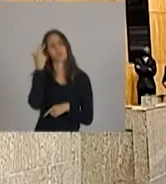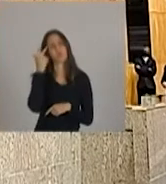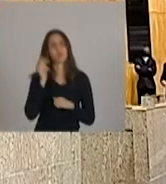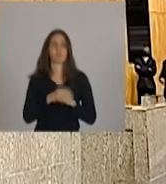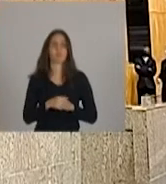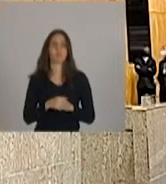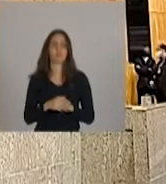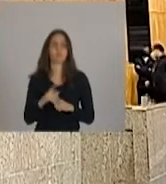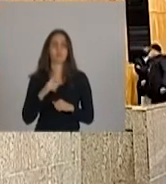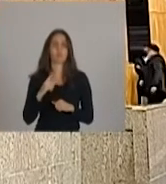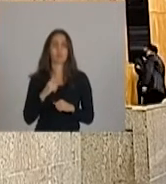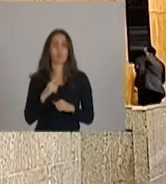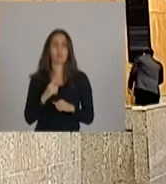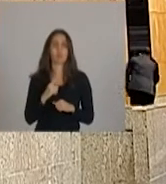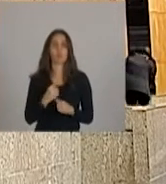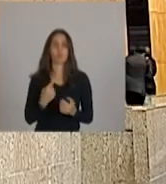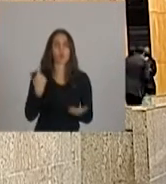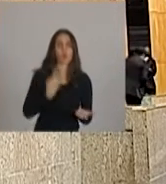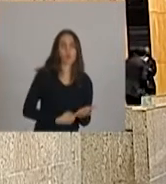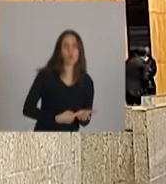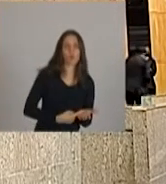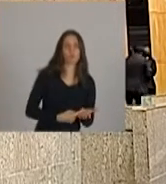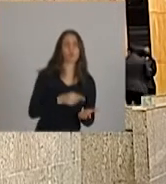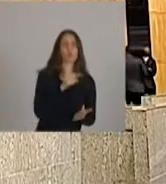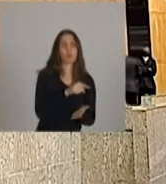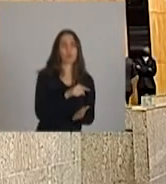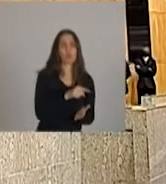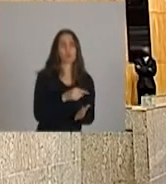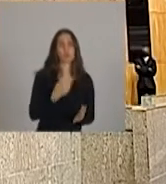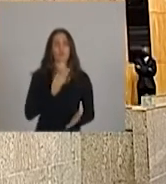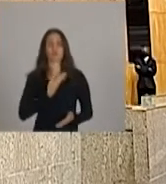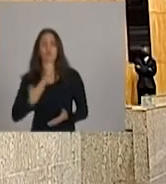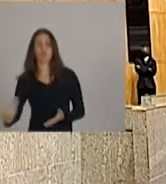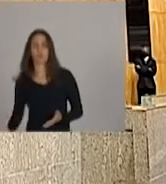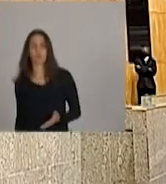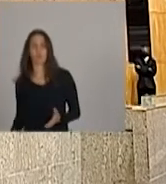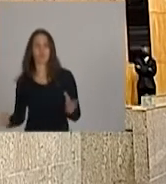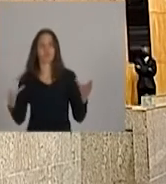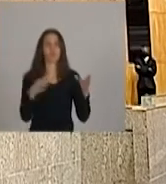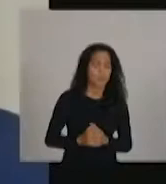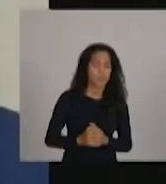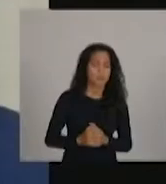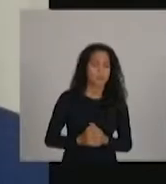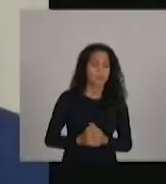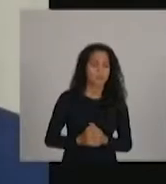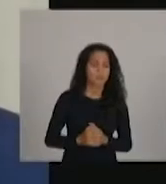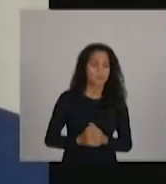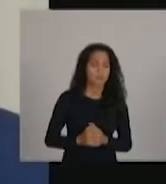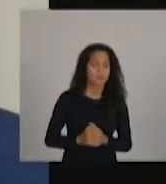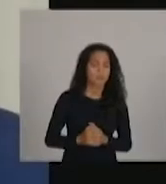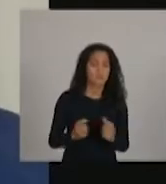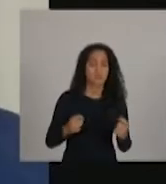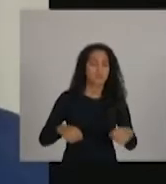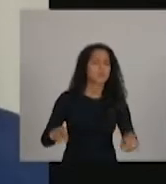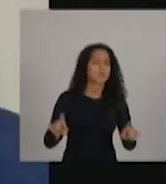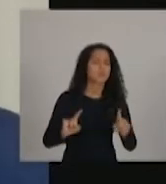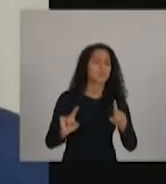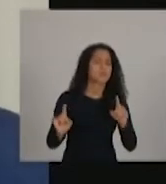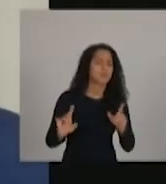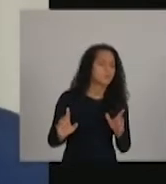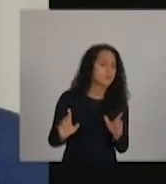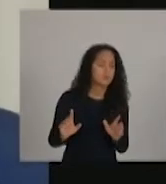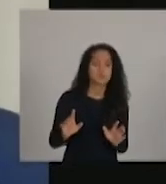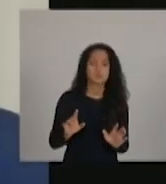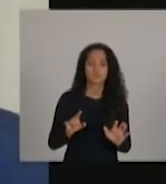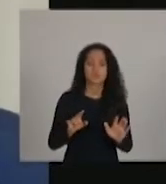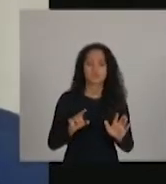que há um acordo entre governo e comissão de justiça neste momento para trancar a pauta. Não teria necessidade nenhuma nem de